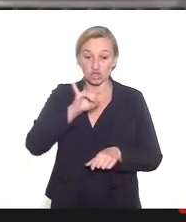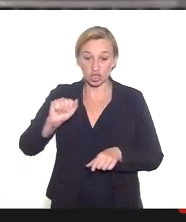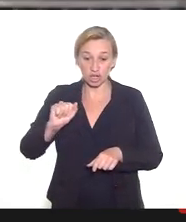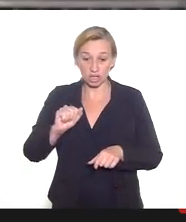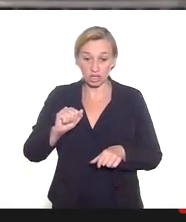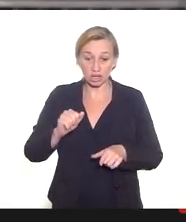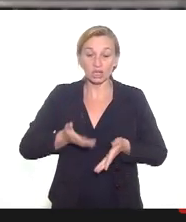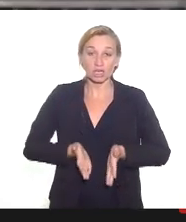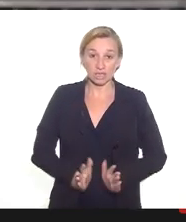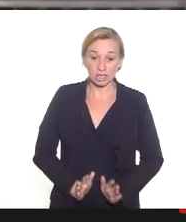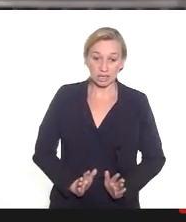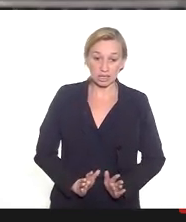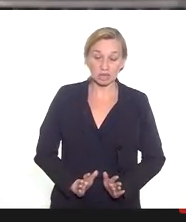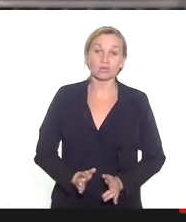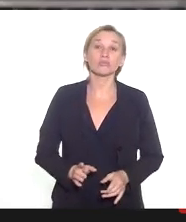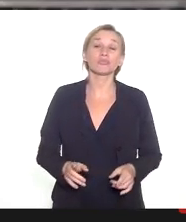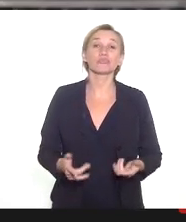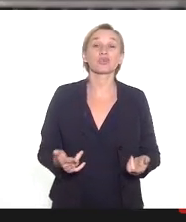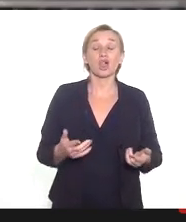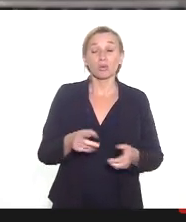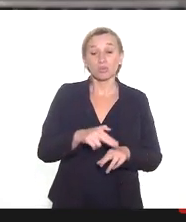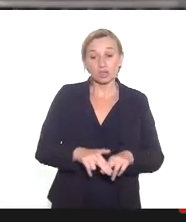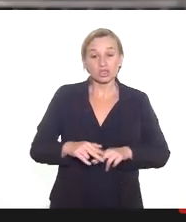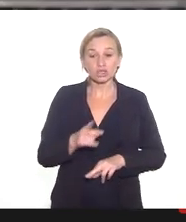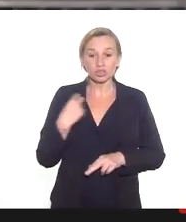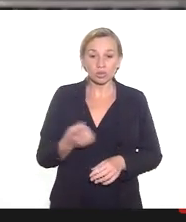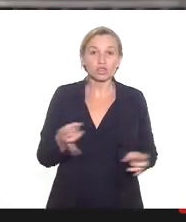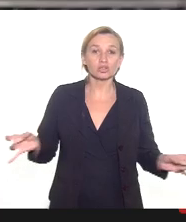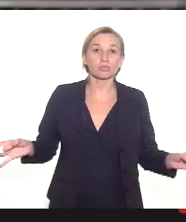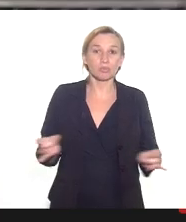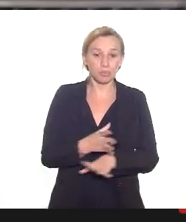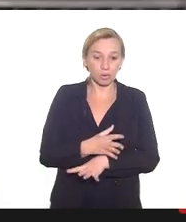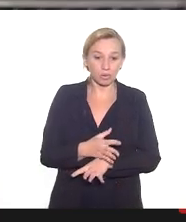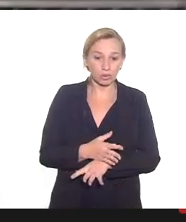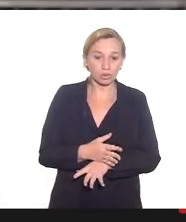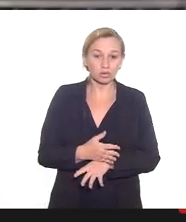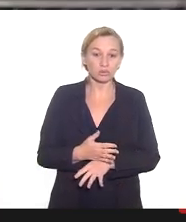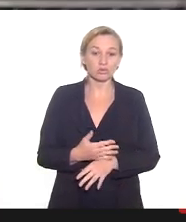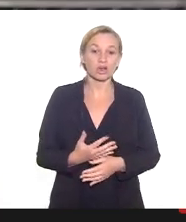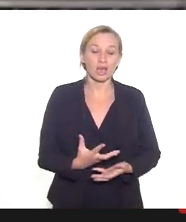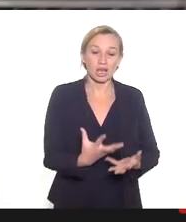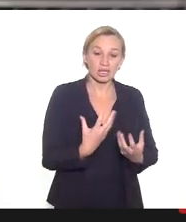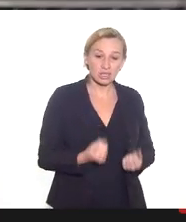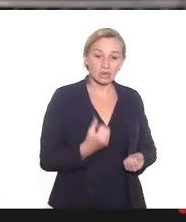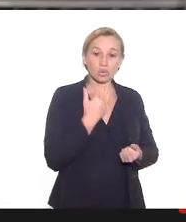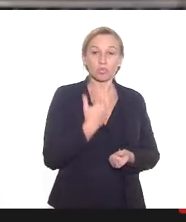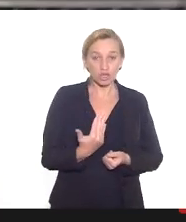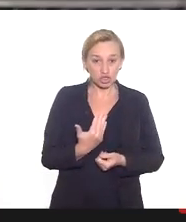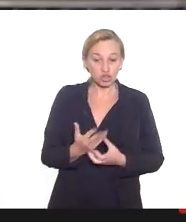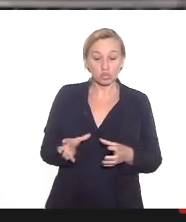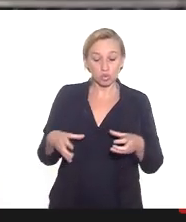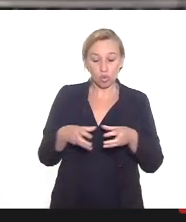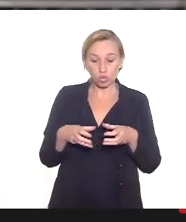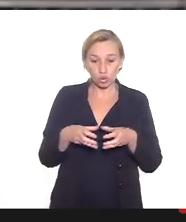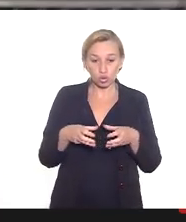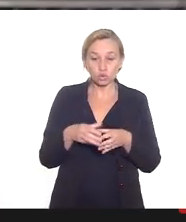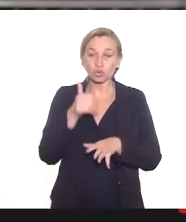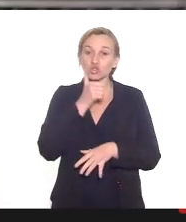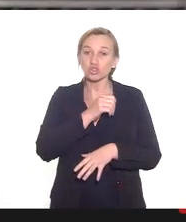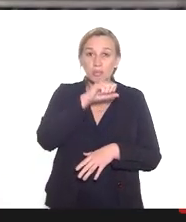desenvolverem a cor vídeo então é por isso que a gente prontamente atendeu a solicitação desse conjunto